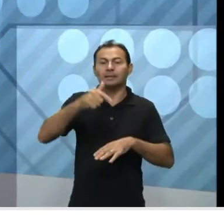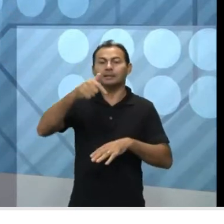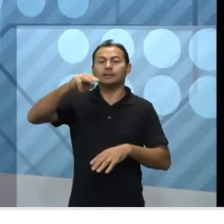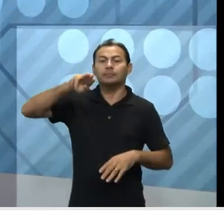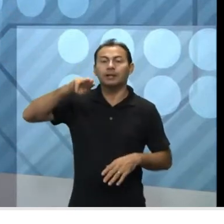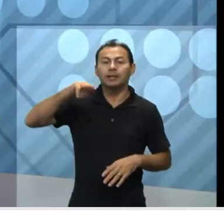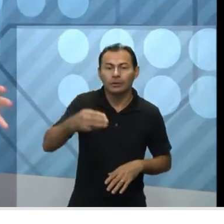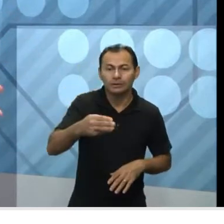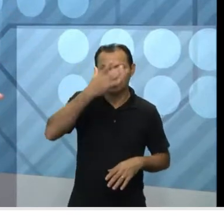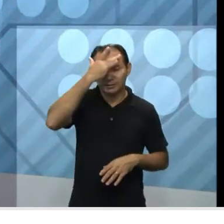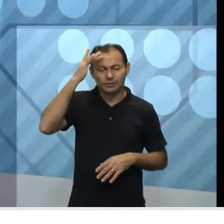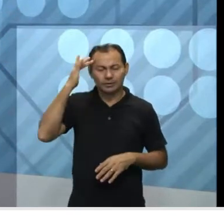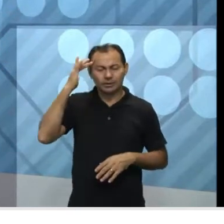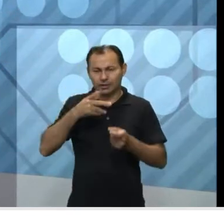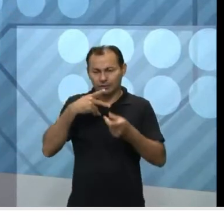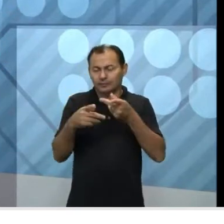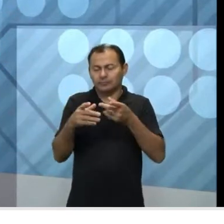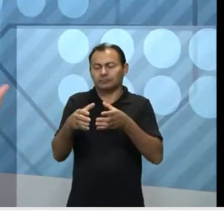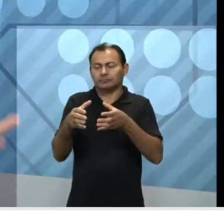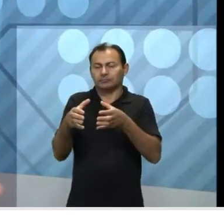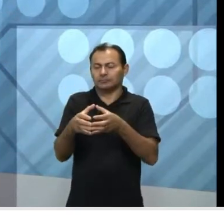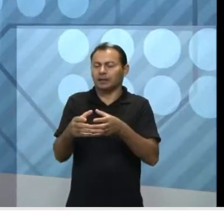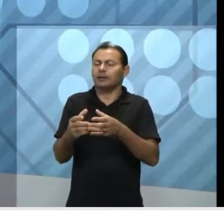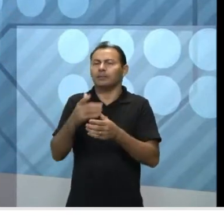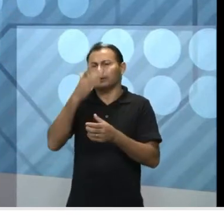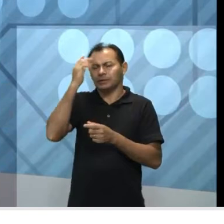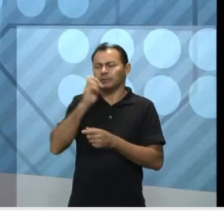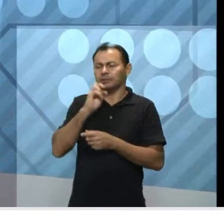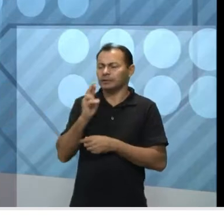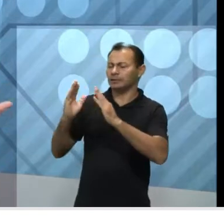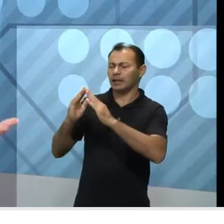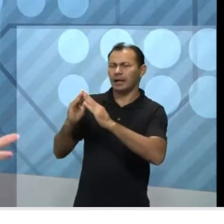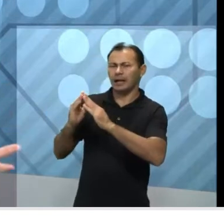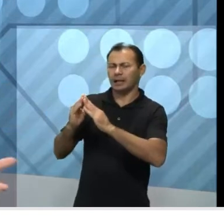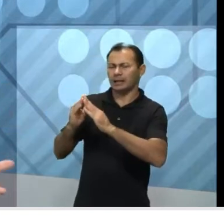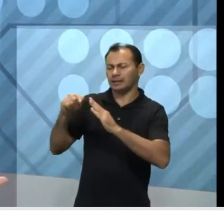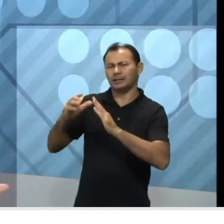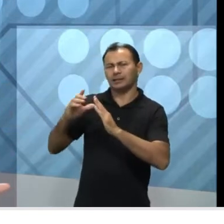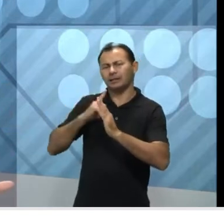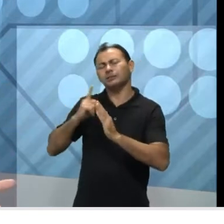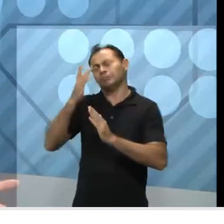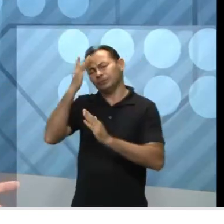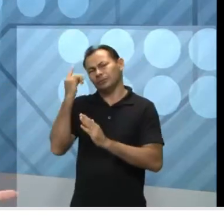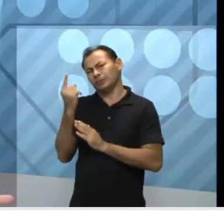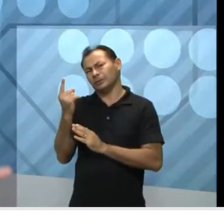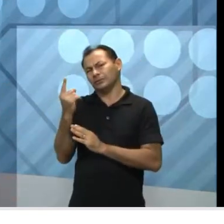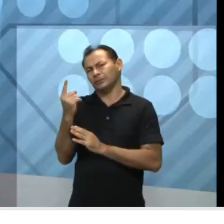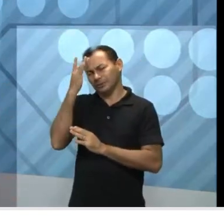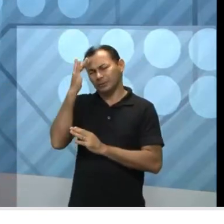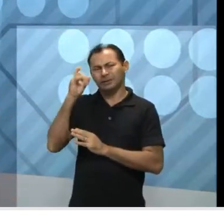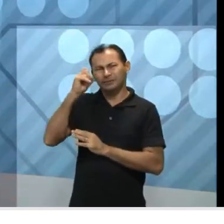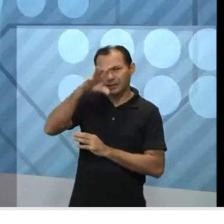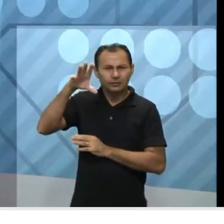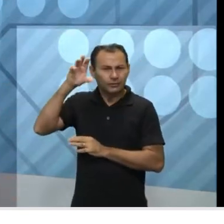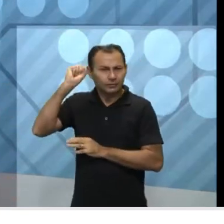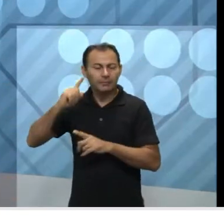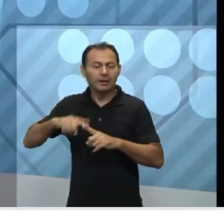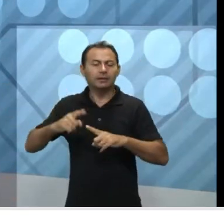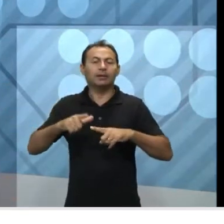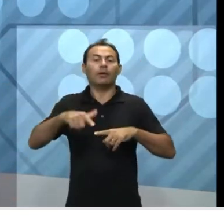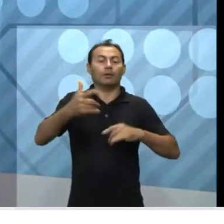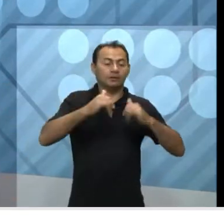disseram que, assim, nessa casa existe alguém que tem alguma dificuldade para ouvir. tá? Mas existe também um dado